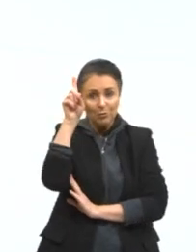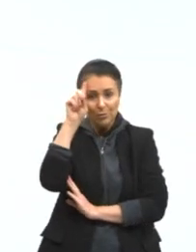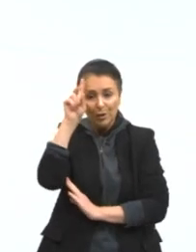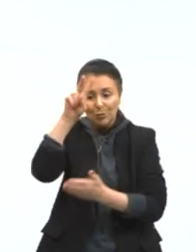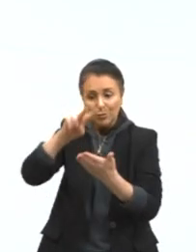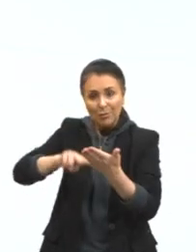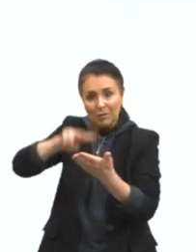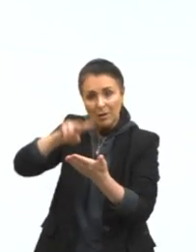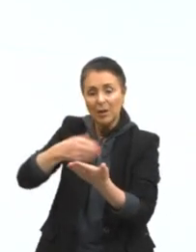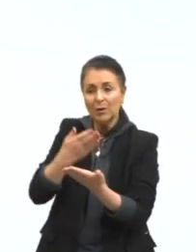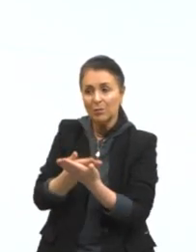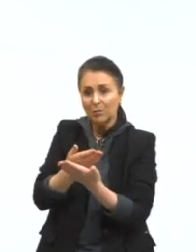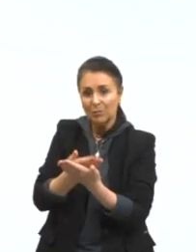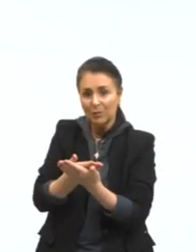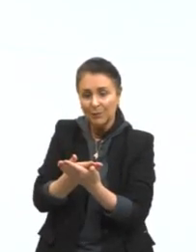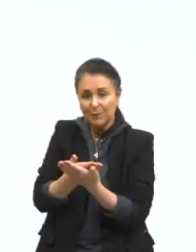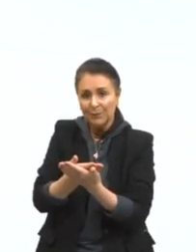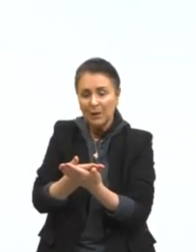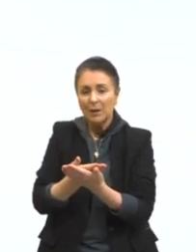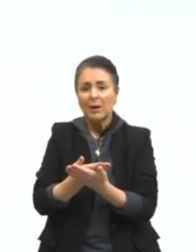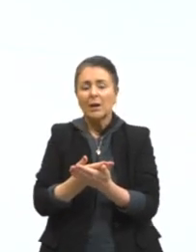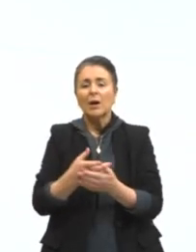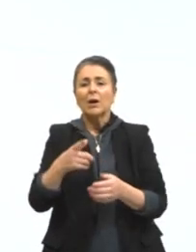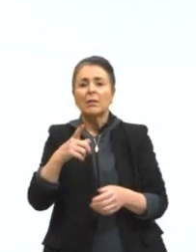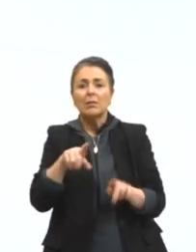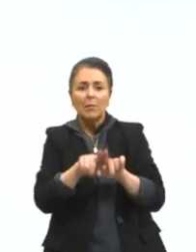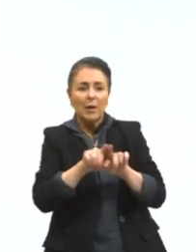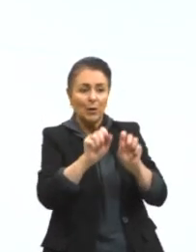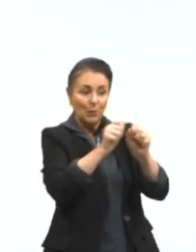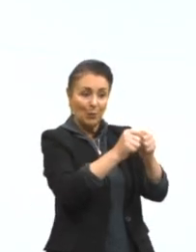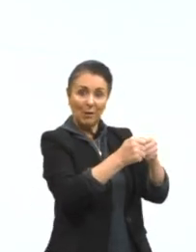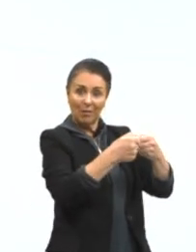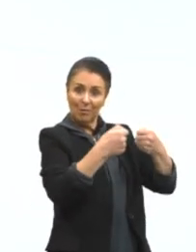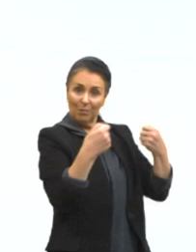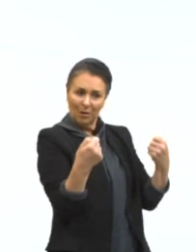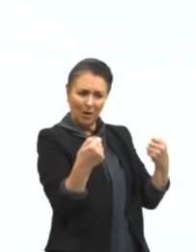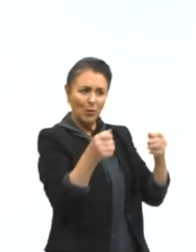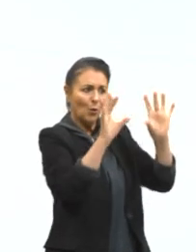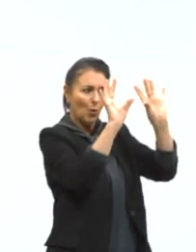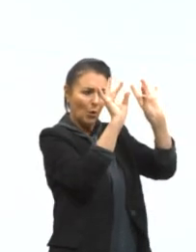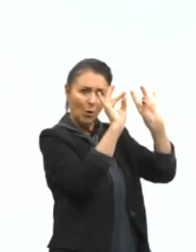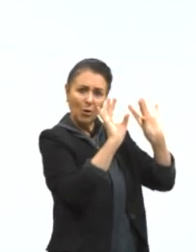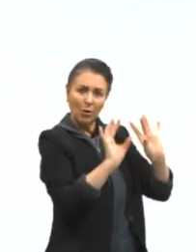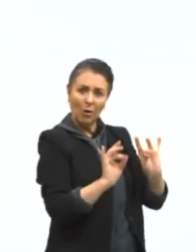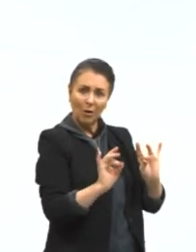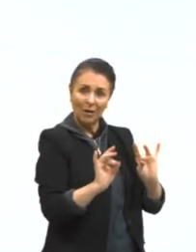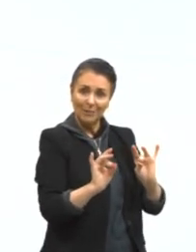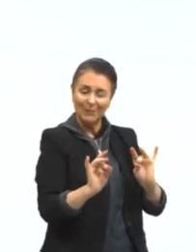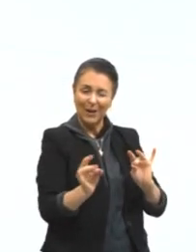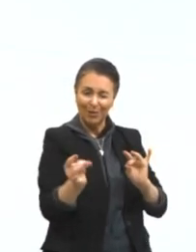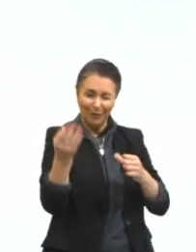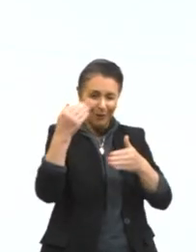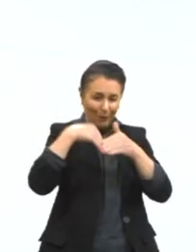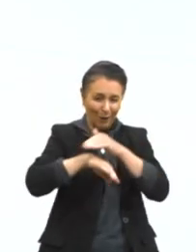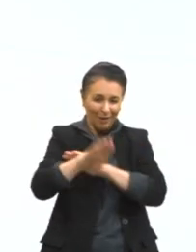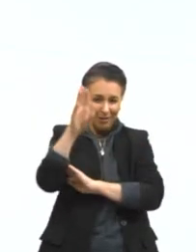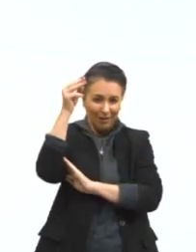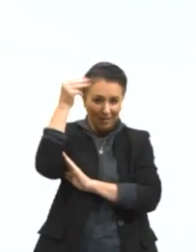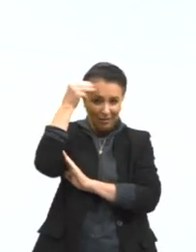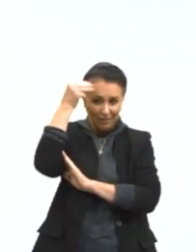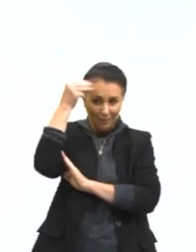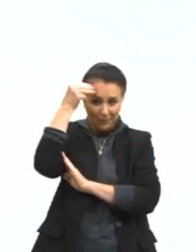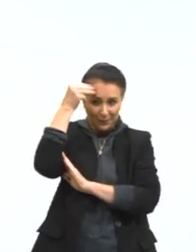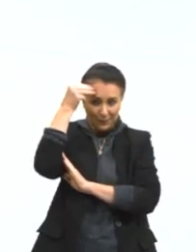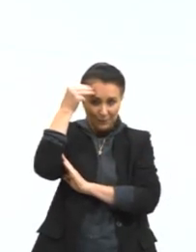gente passa no diferente olha no espelho e ou a porta do roupeiro Então é bom para a gente memorizar bem deixa eu dar